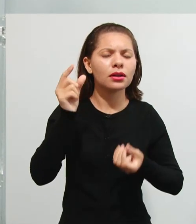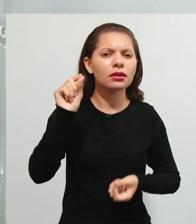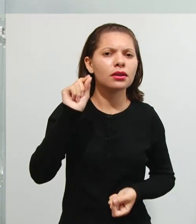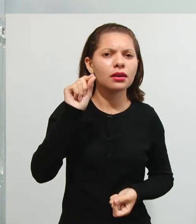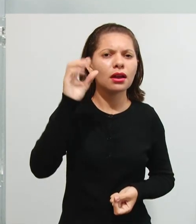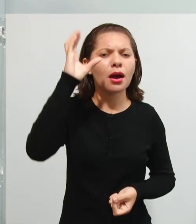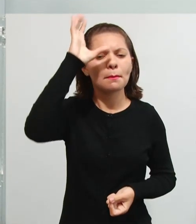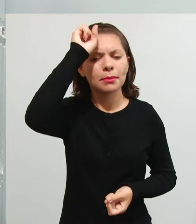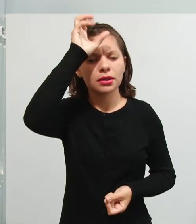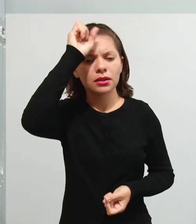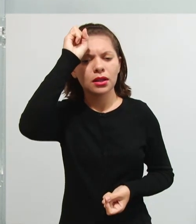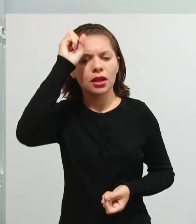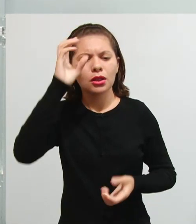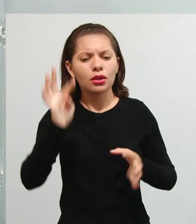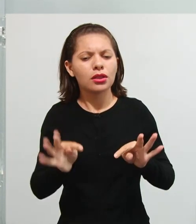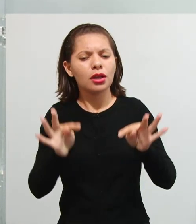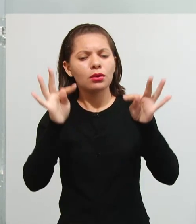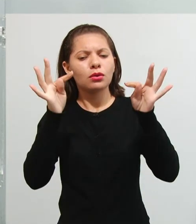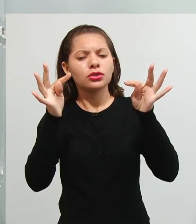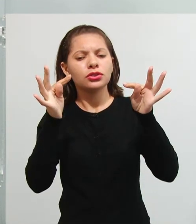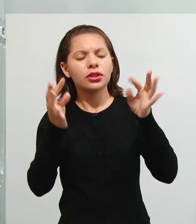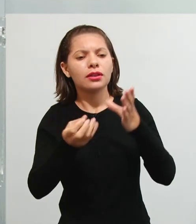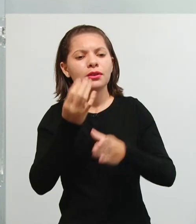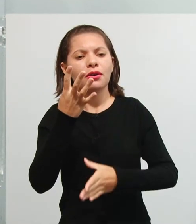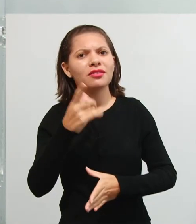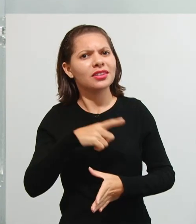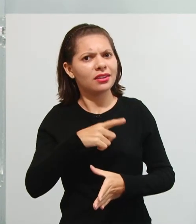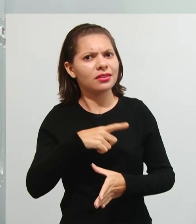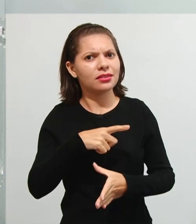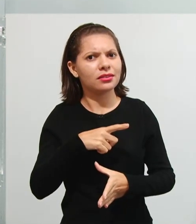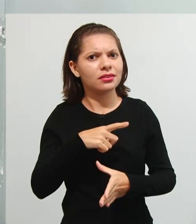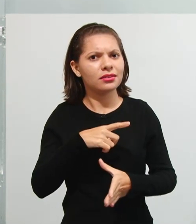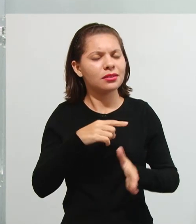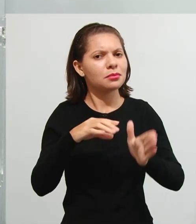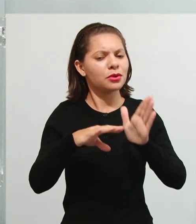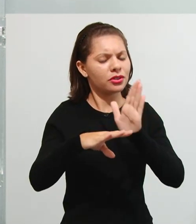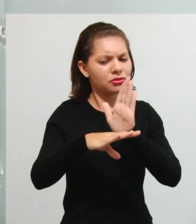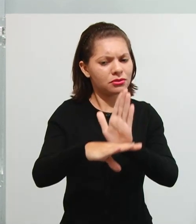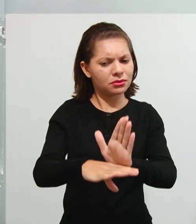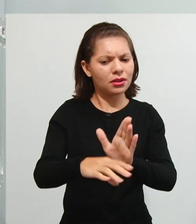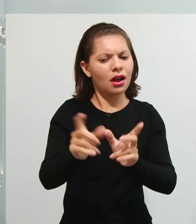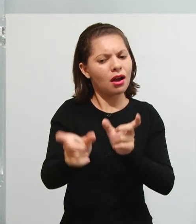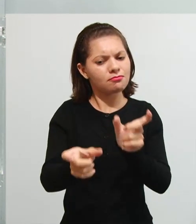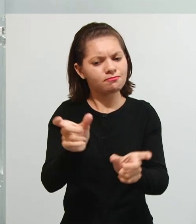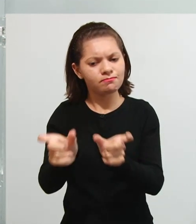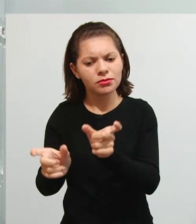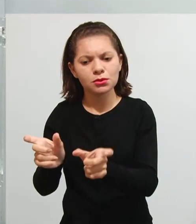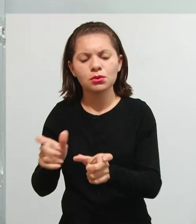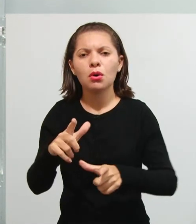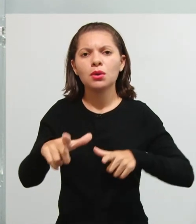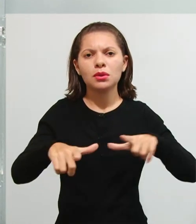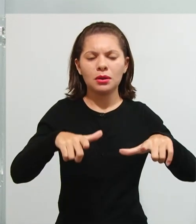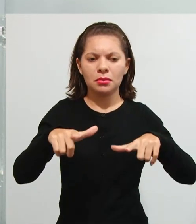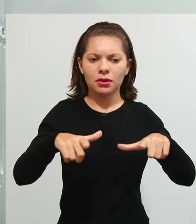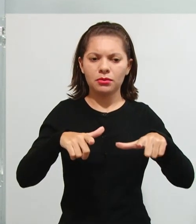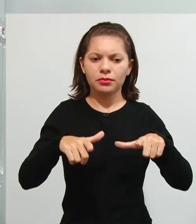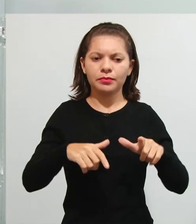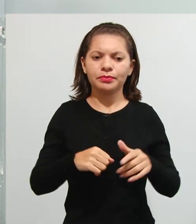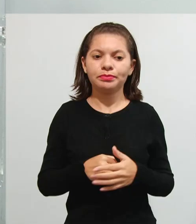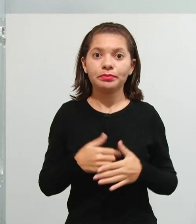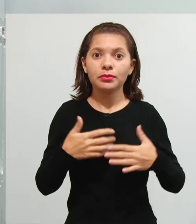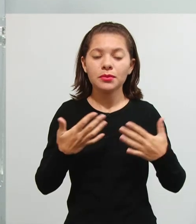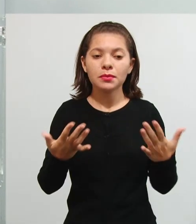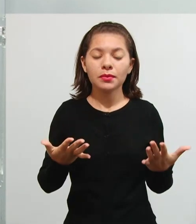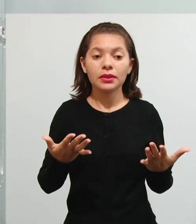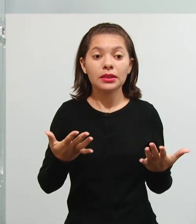tem de tecnologia nova também que pode auxiliar o desenvolvimento das atividades na nossa organização. Então,